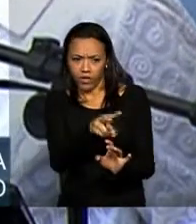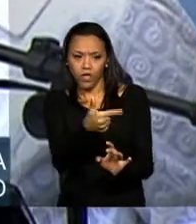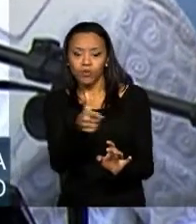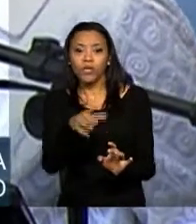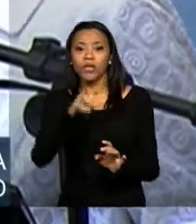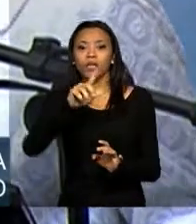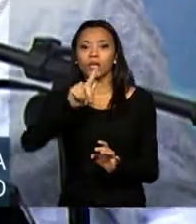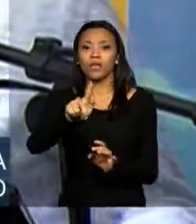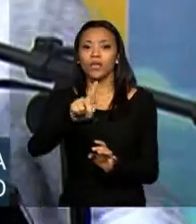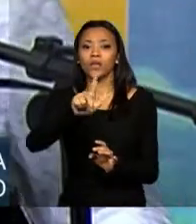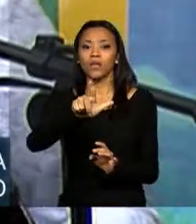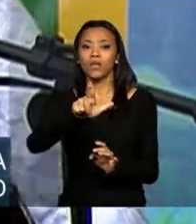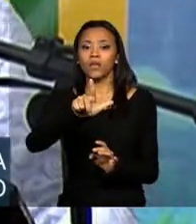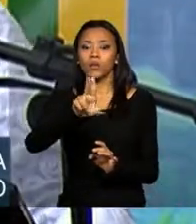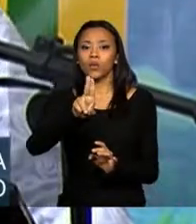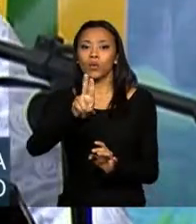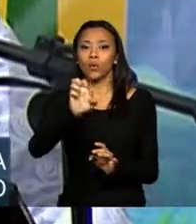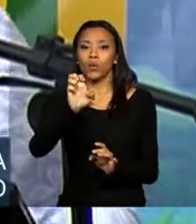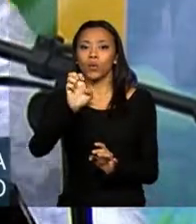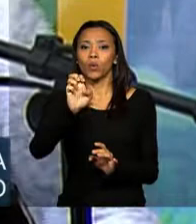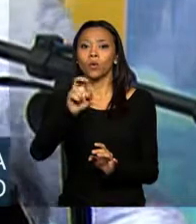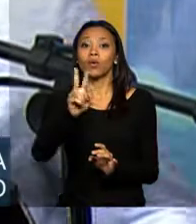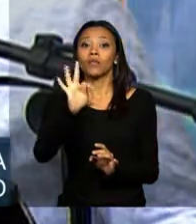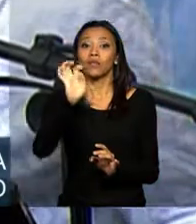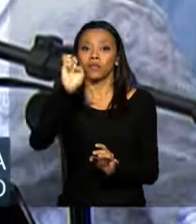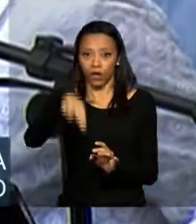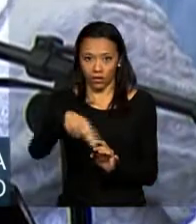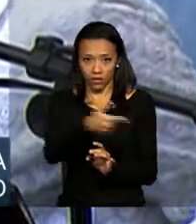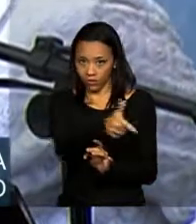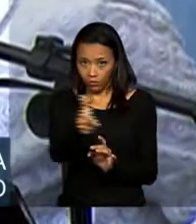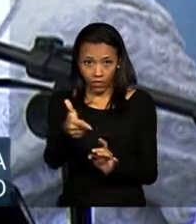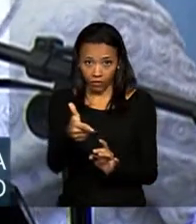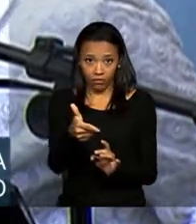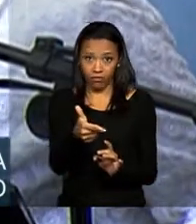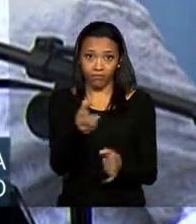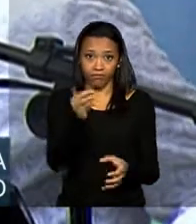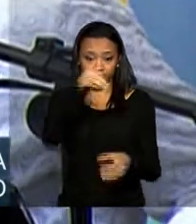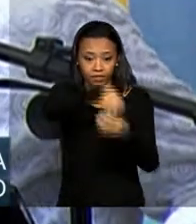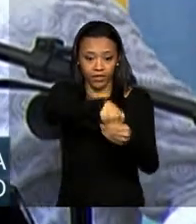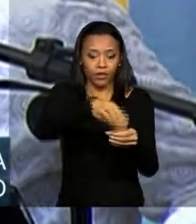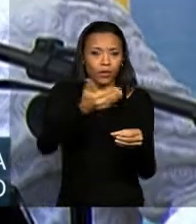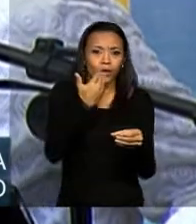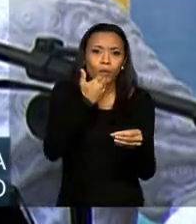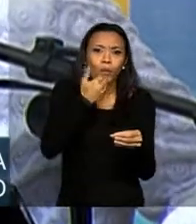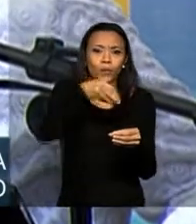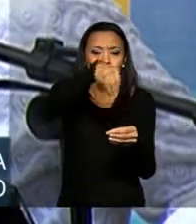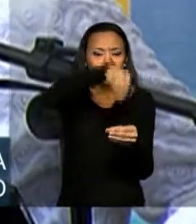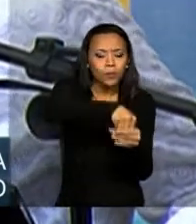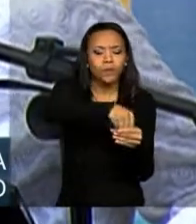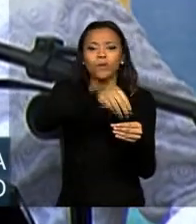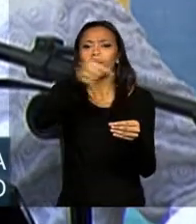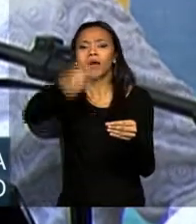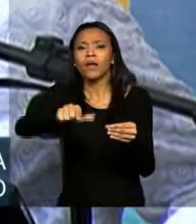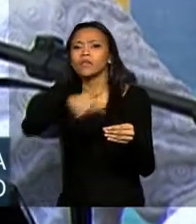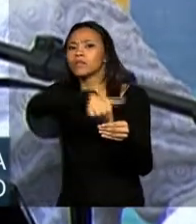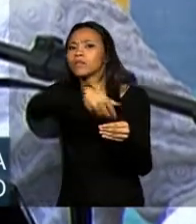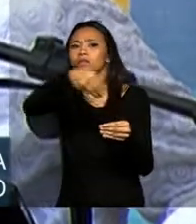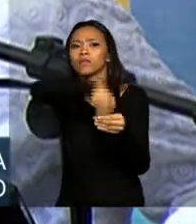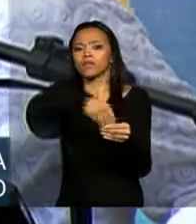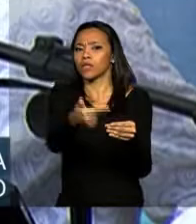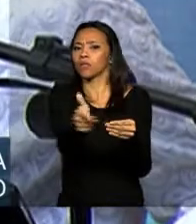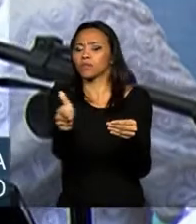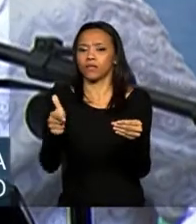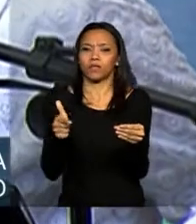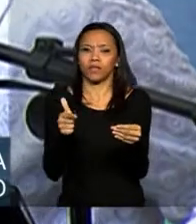sem glúten então eles produzem também sem glúten e sem o que mais aquilo sem